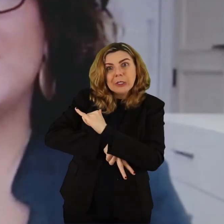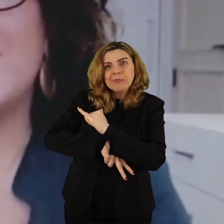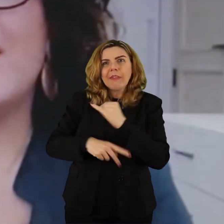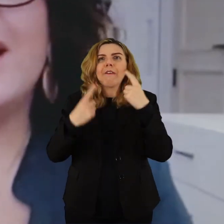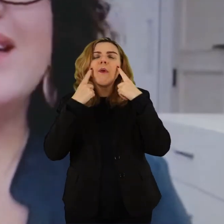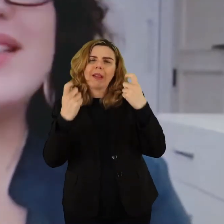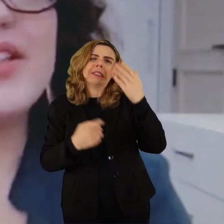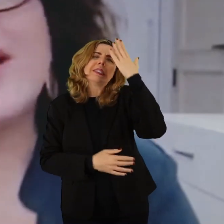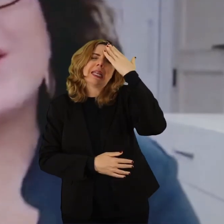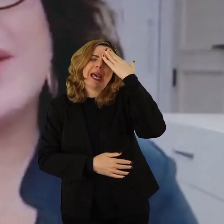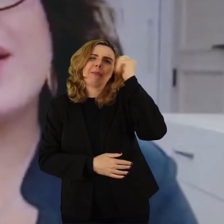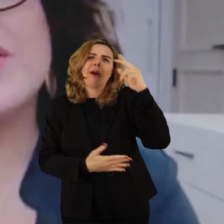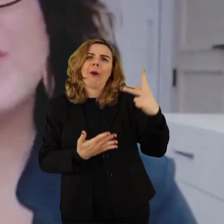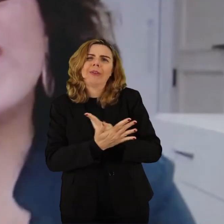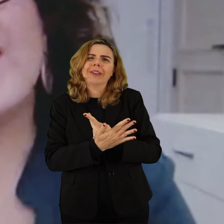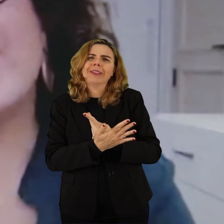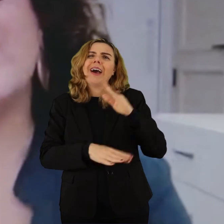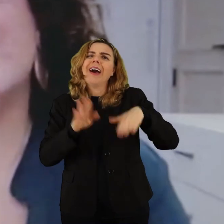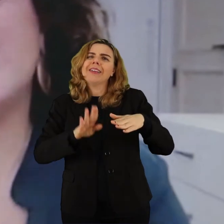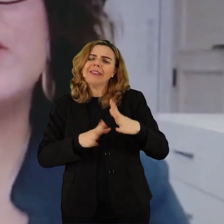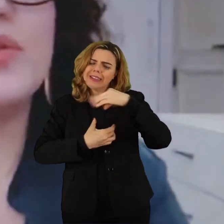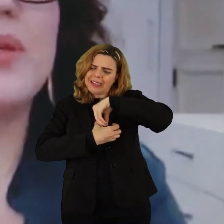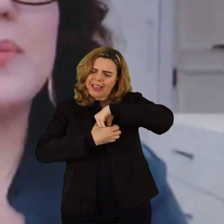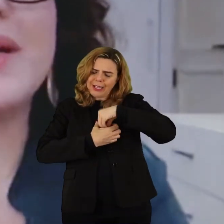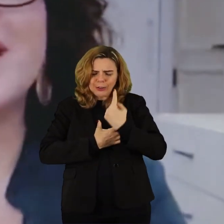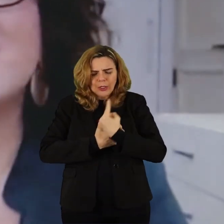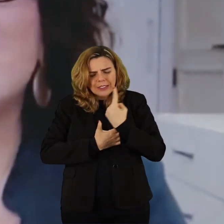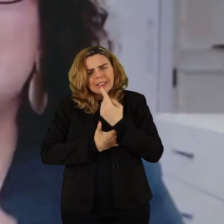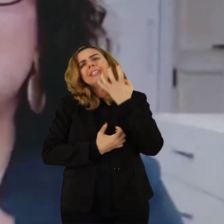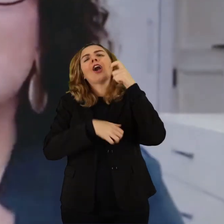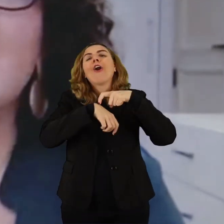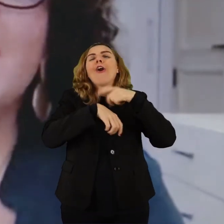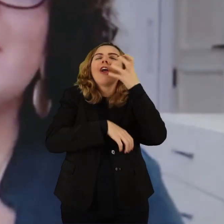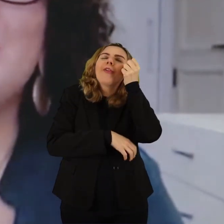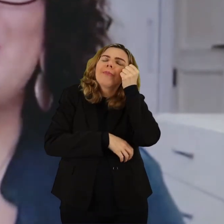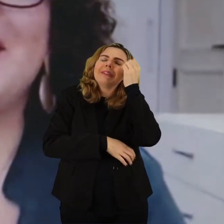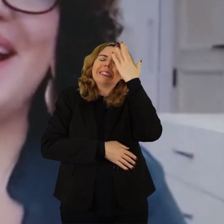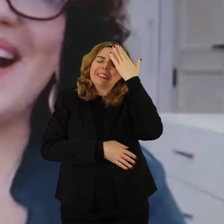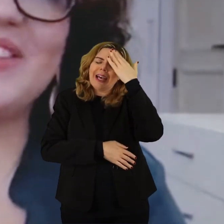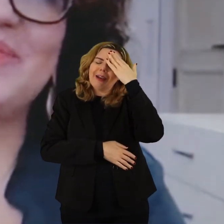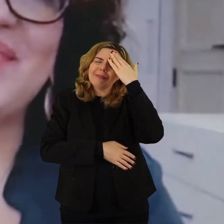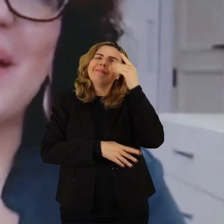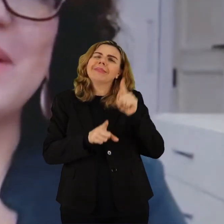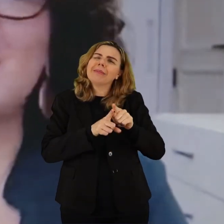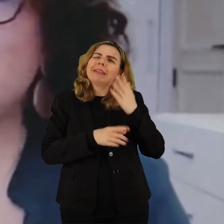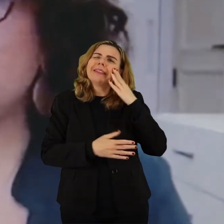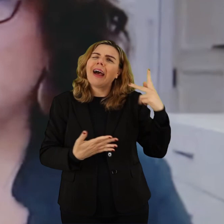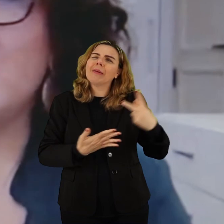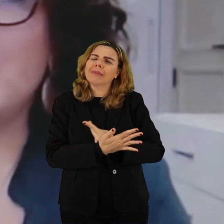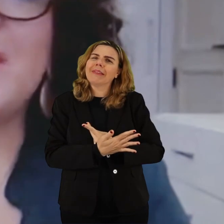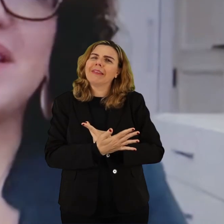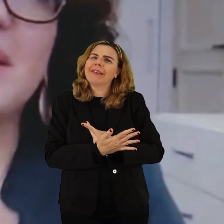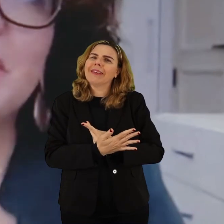acontecendo. Nem que seja internamente só ela, na hora de dormir, mas ela sabe. E ela sabe também que está errado. Apesar